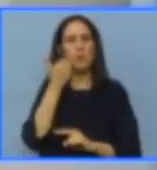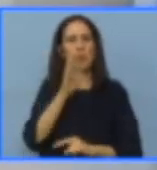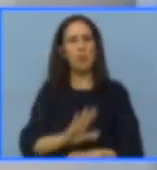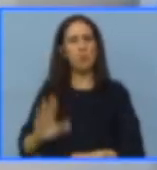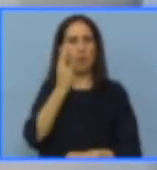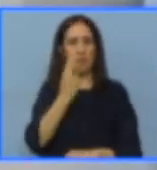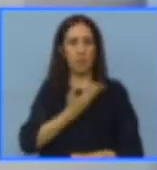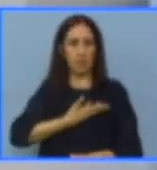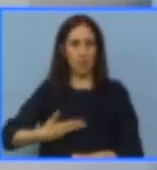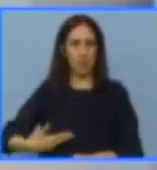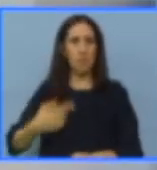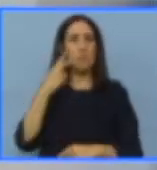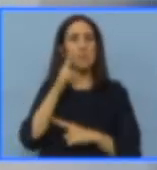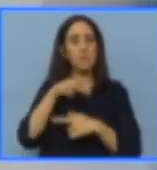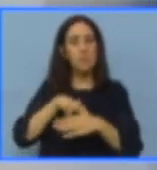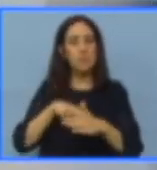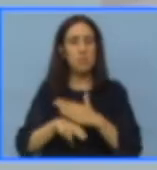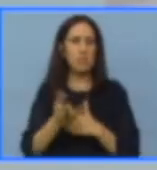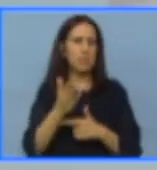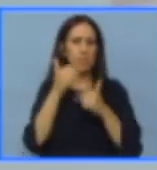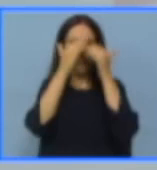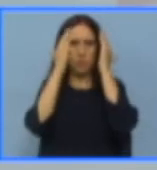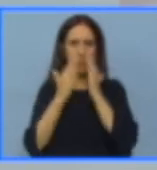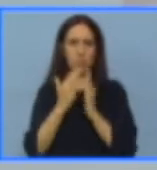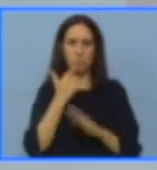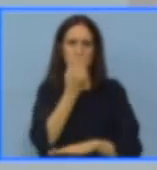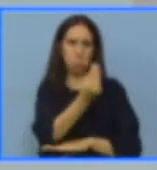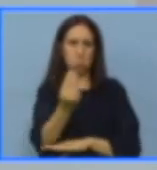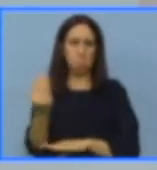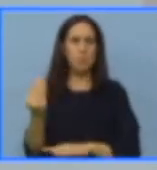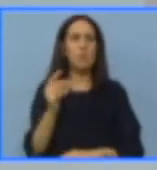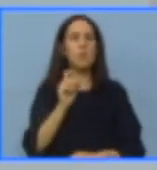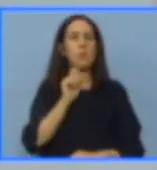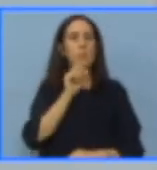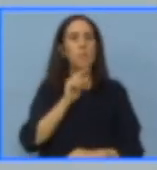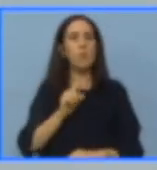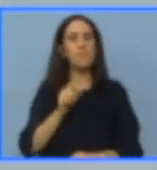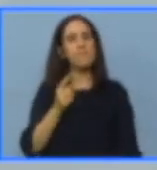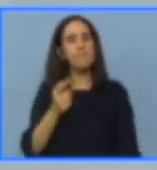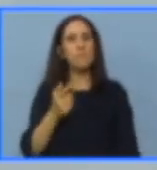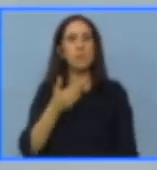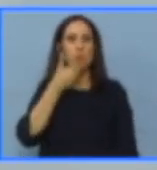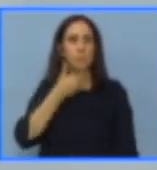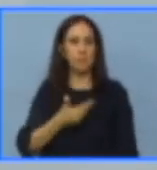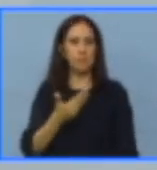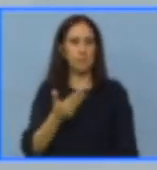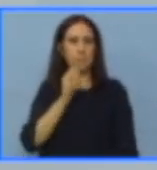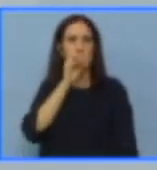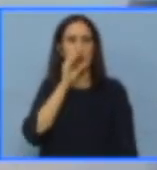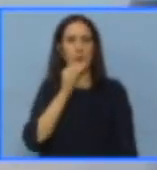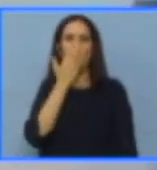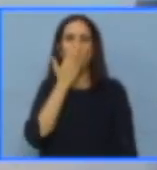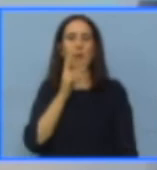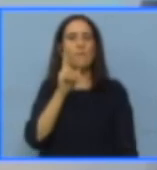mostra a partir de representações da Virgem, pode-se recriar uma a experiência de estar numa das galerias dos museus do